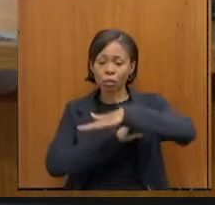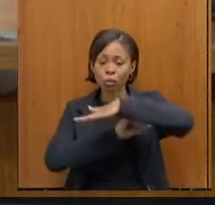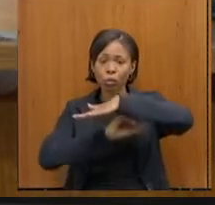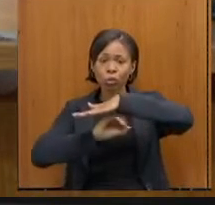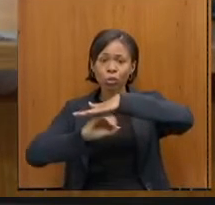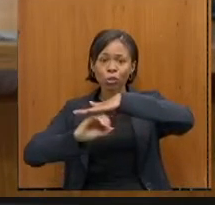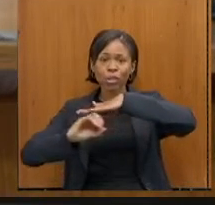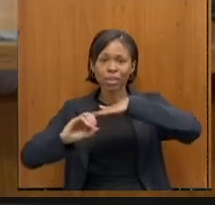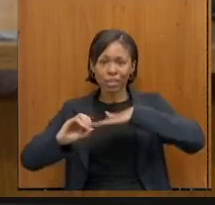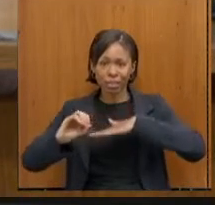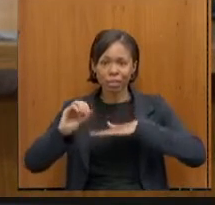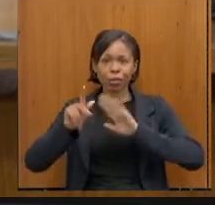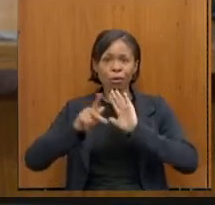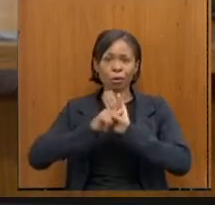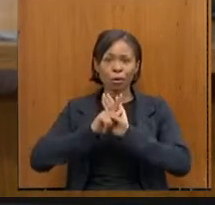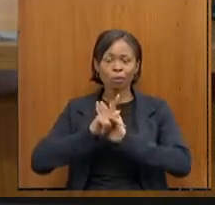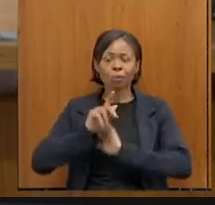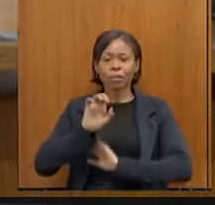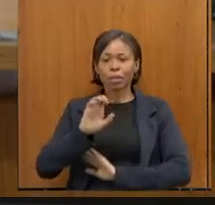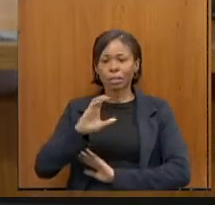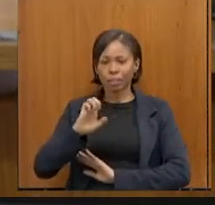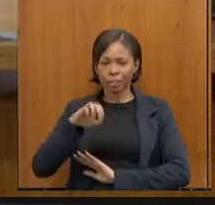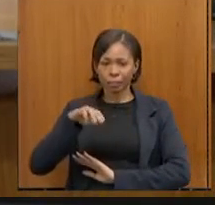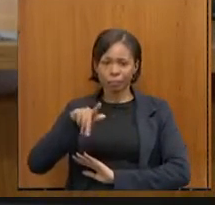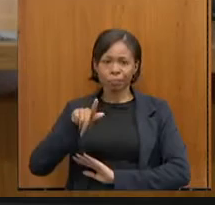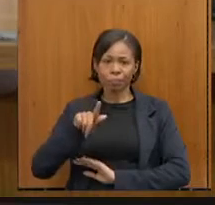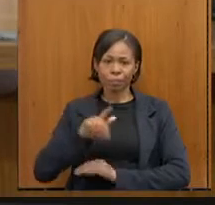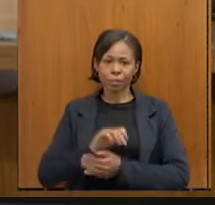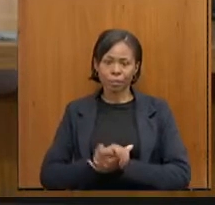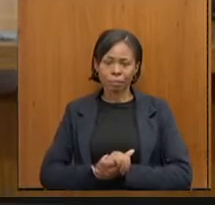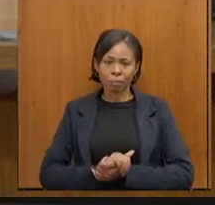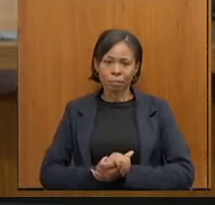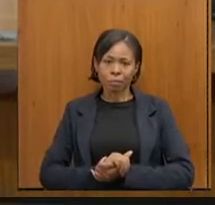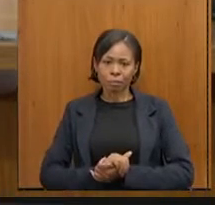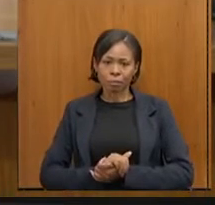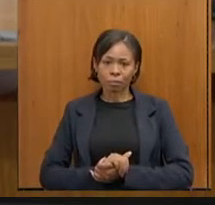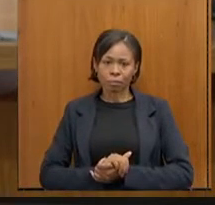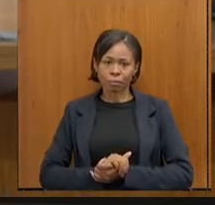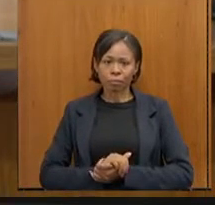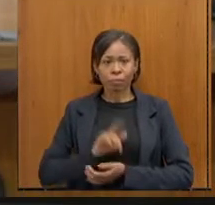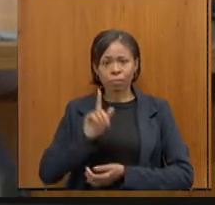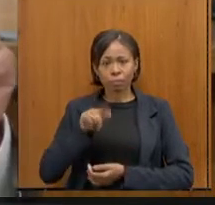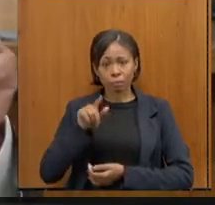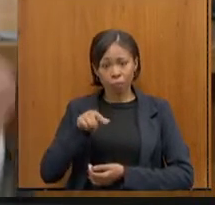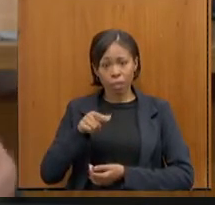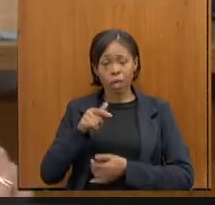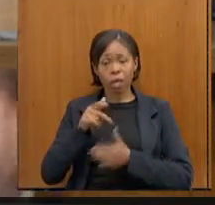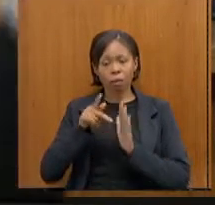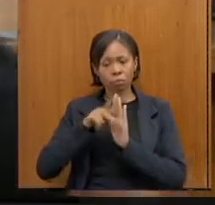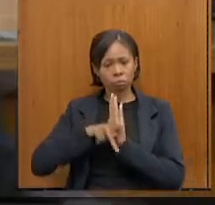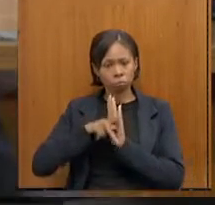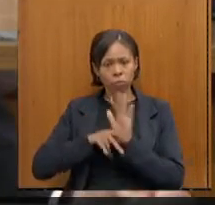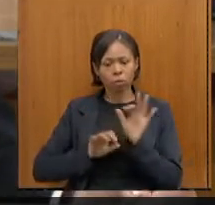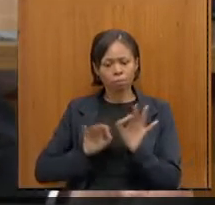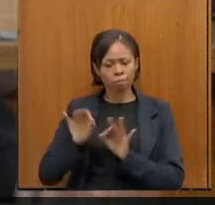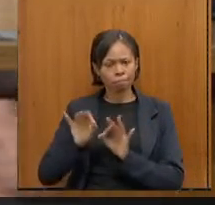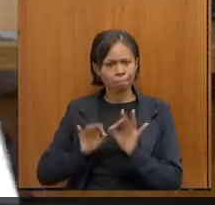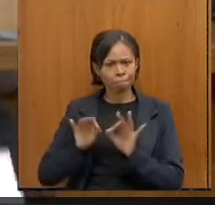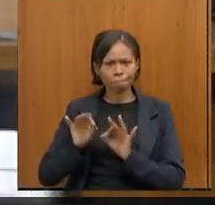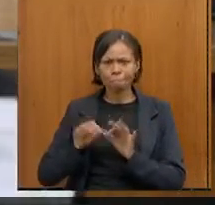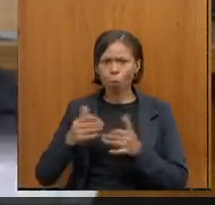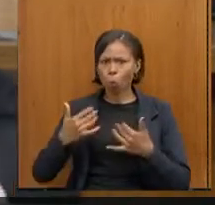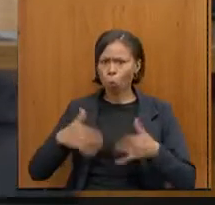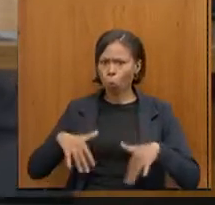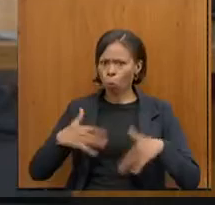é um programa extremamente ambicioso de fato é um programa para que a gente esteja indutor